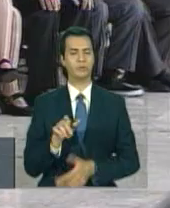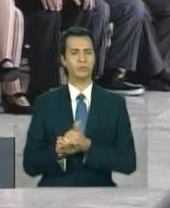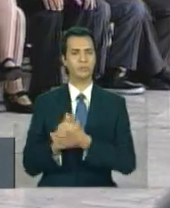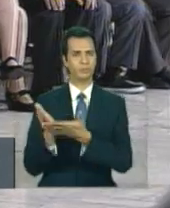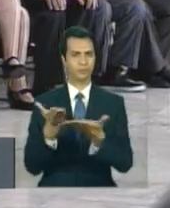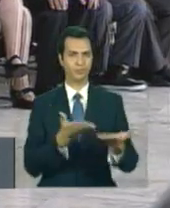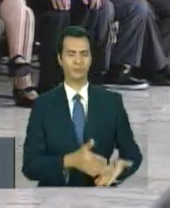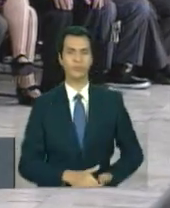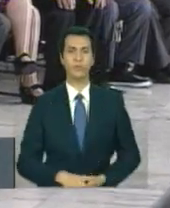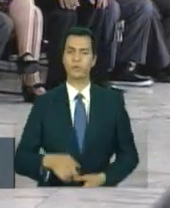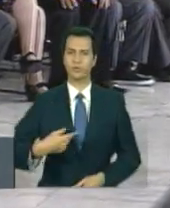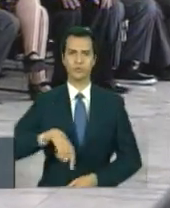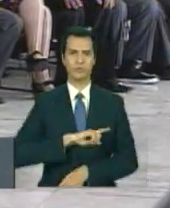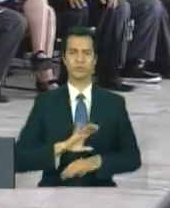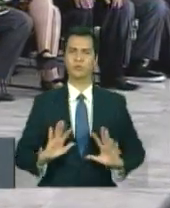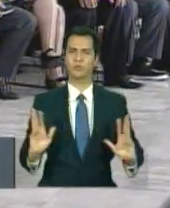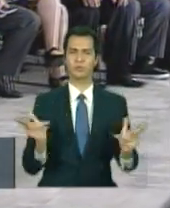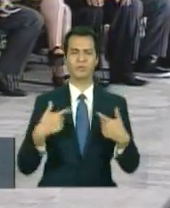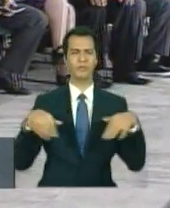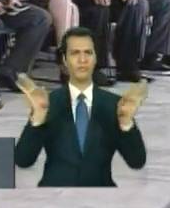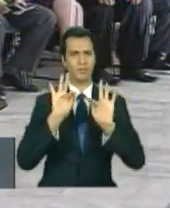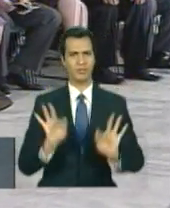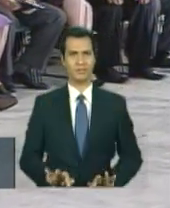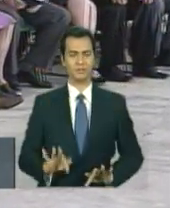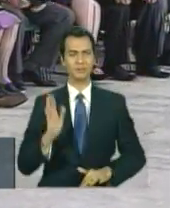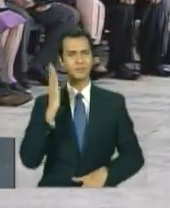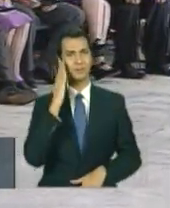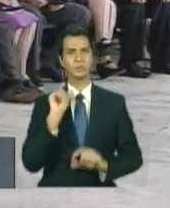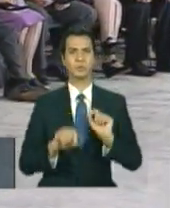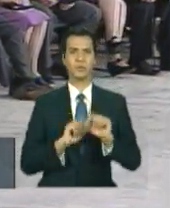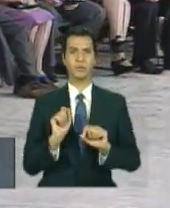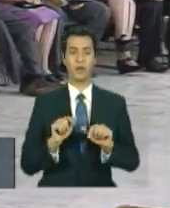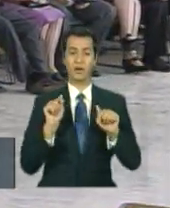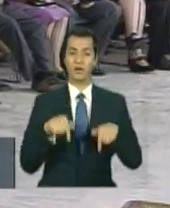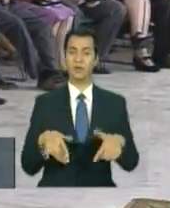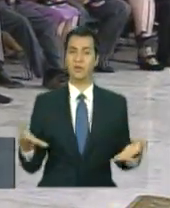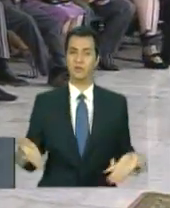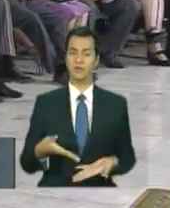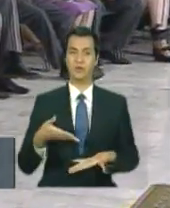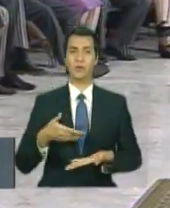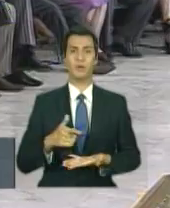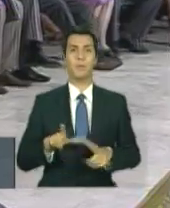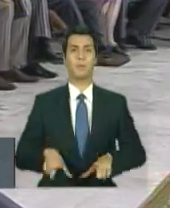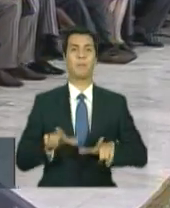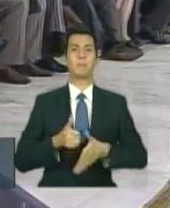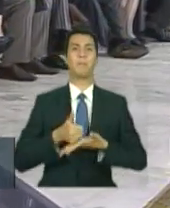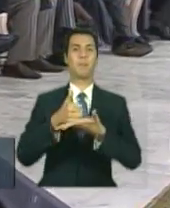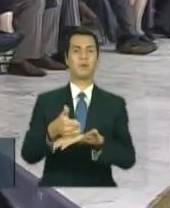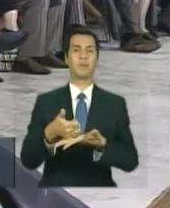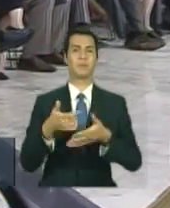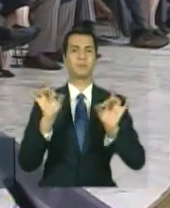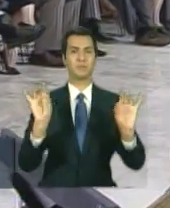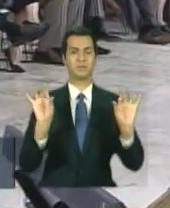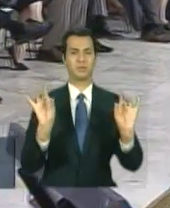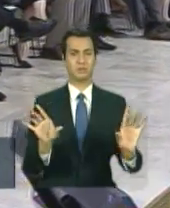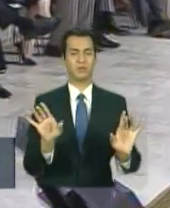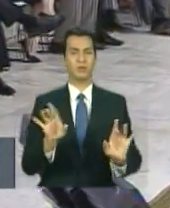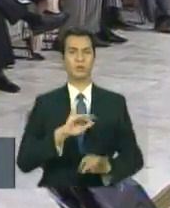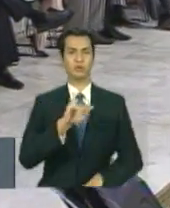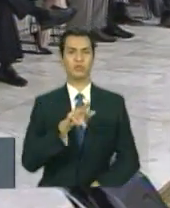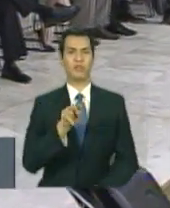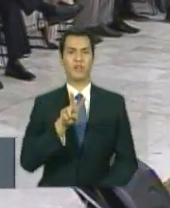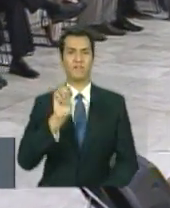ficamos todos muito felizes ao saber que essa edição do Prêmio Jovem Cientista bateu o recorde de